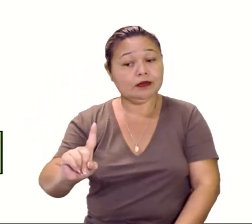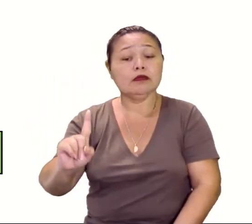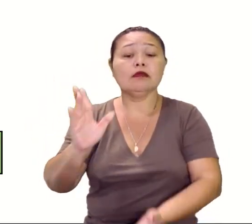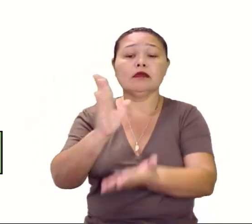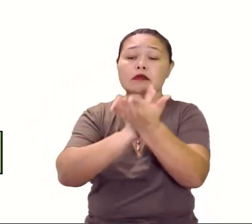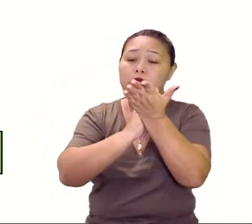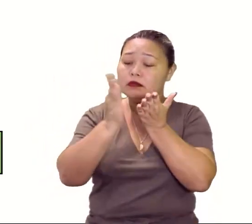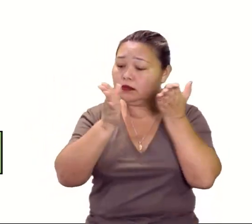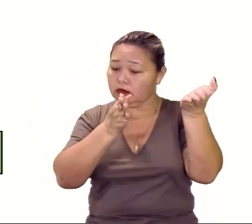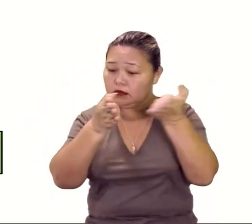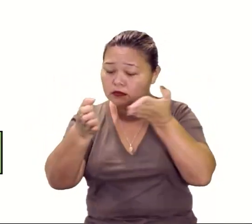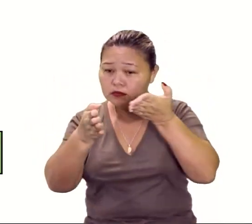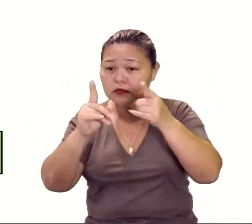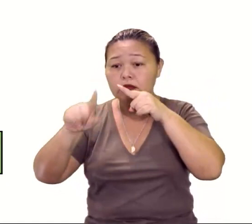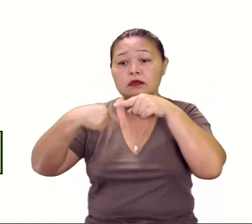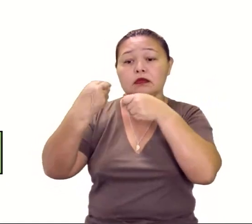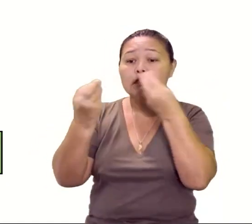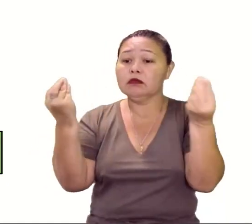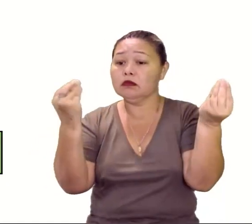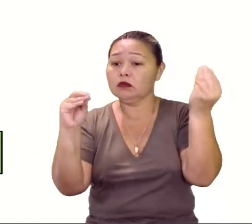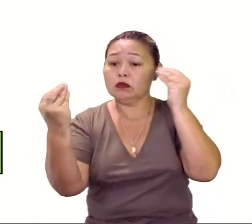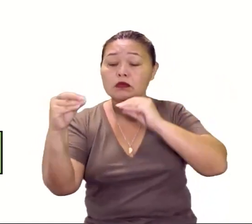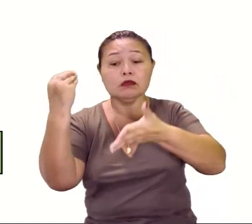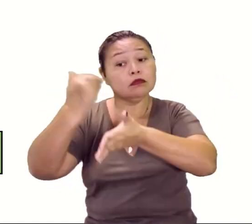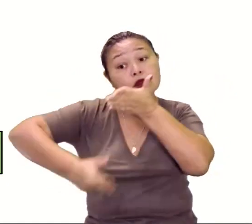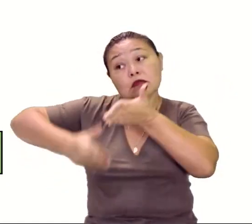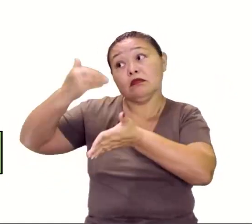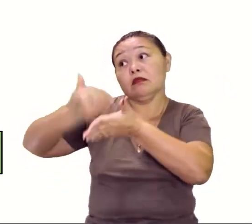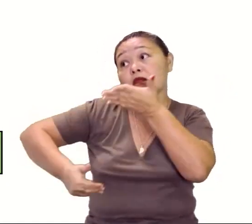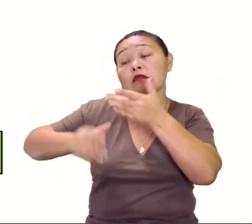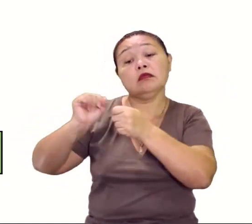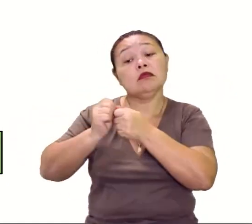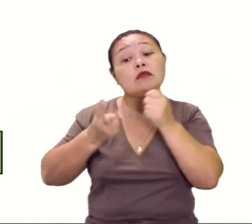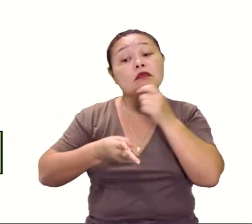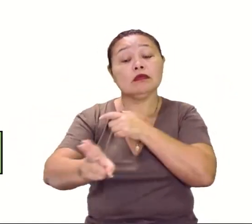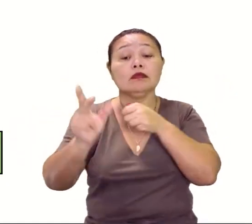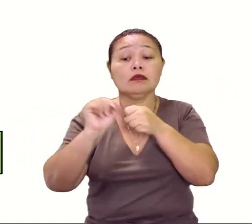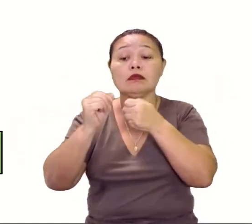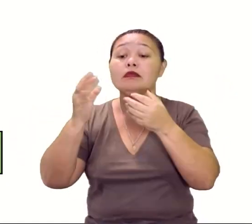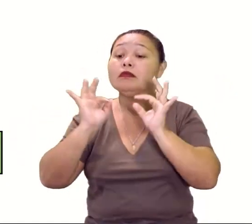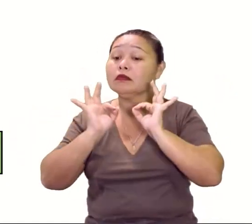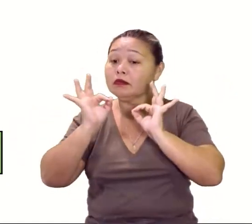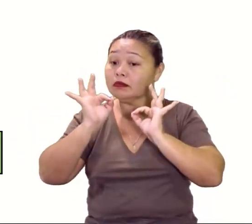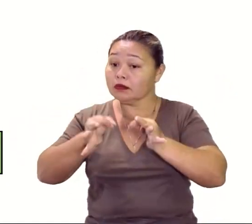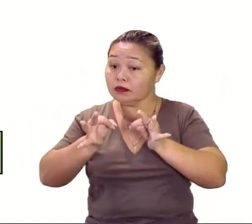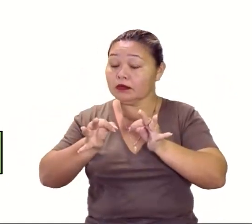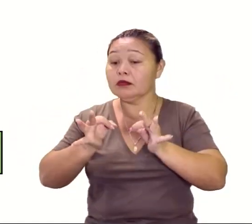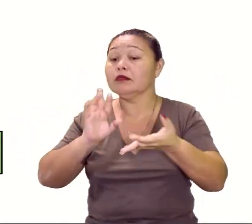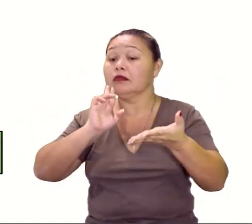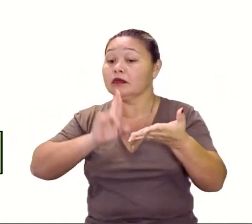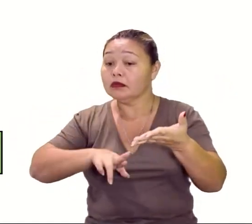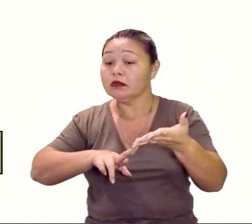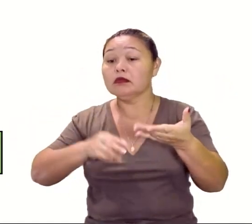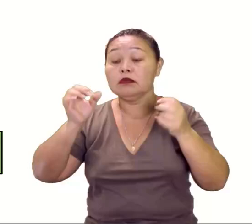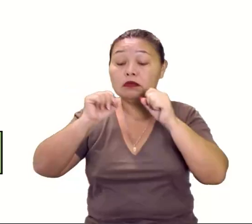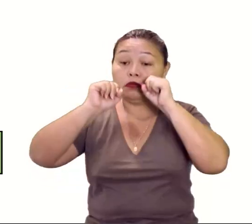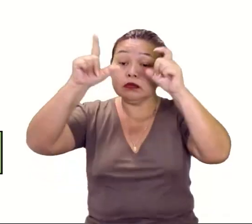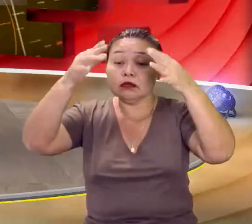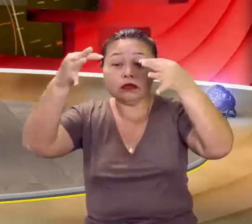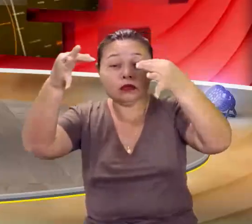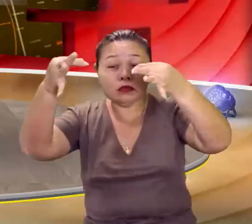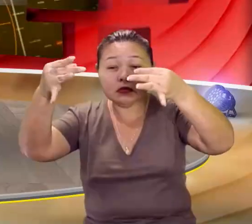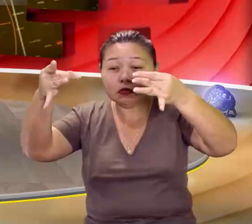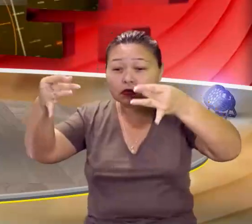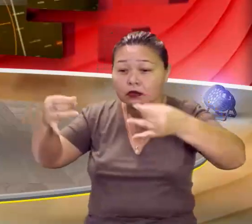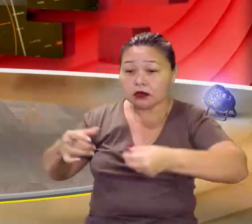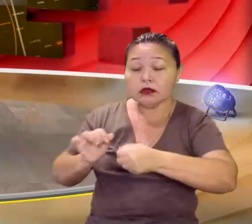pela interseção e faz os devidos descontos necessários, sempre vai dar certo, tá? Então prestem atenção aos detalhezinhos